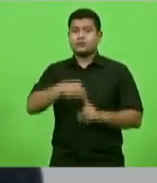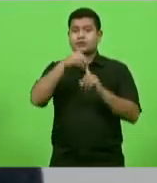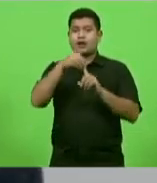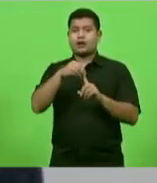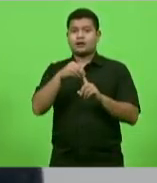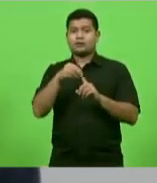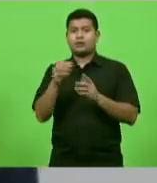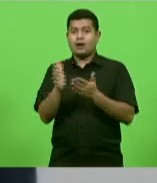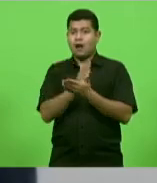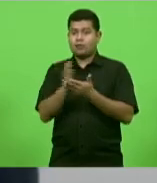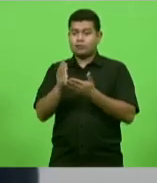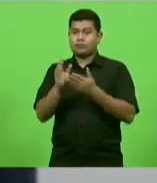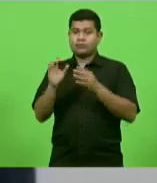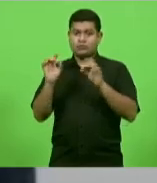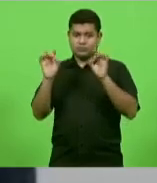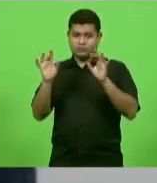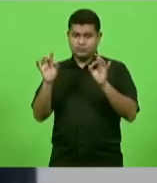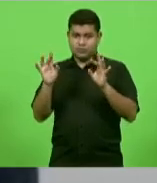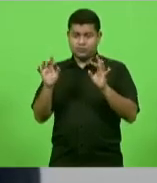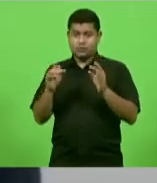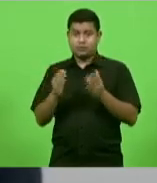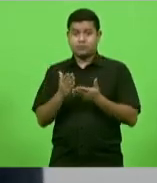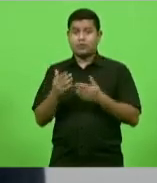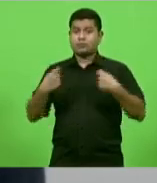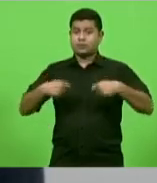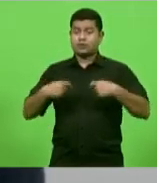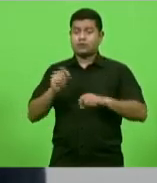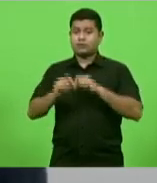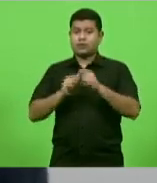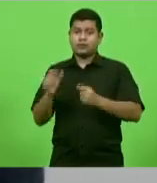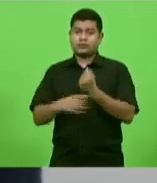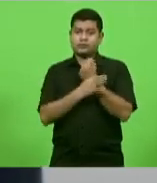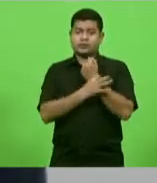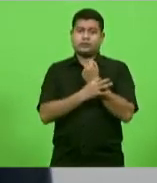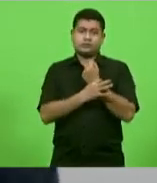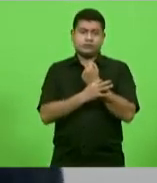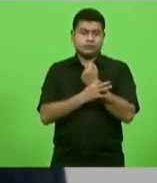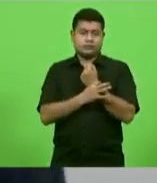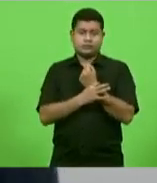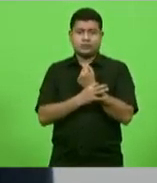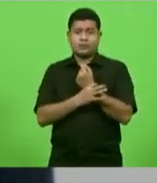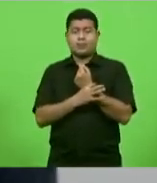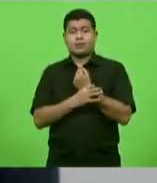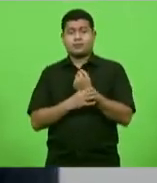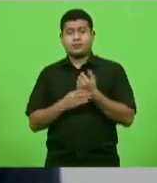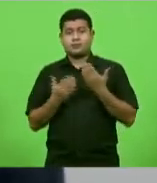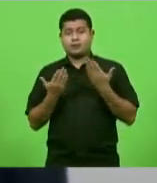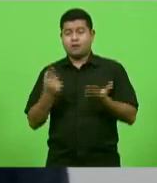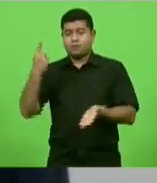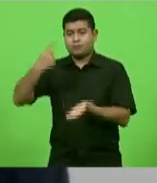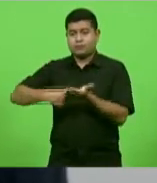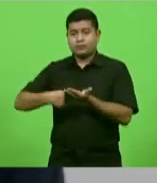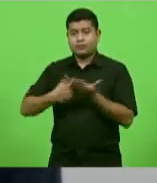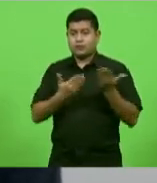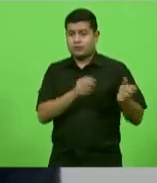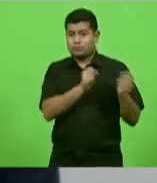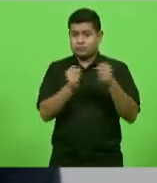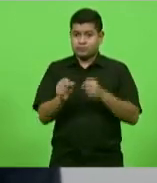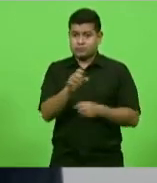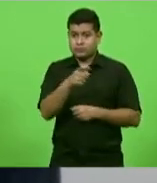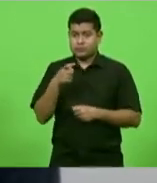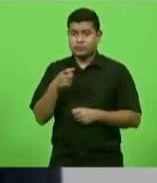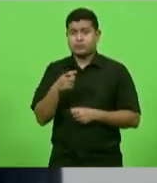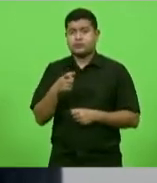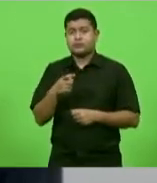excepcionalidades, e mesmo assim com obtenção de cautelas e garantias. Em face disso, ficou combinado que o Poder Executivo